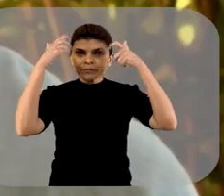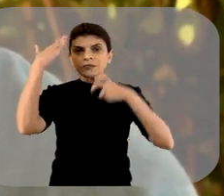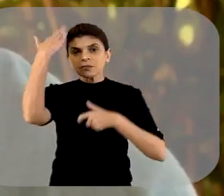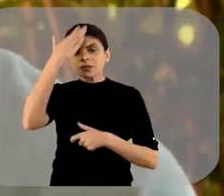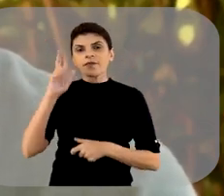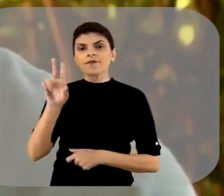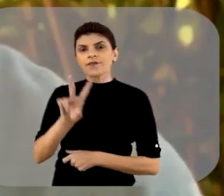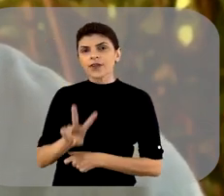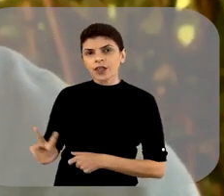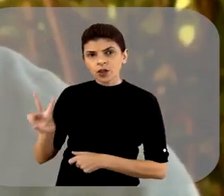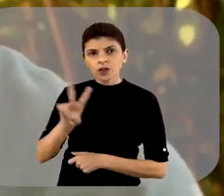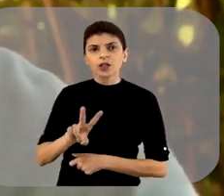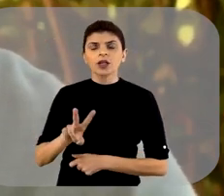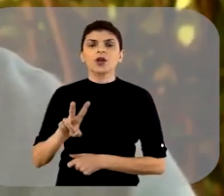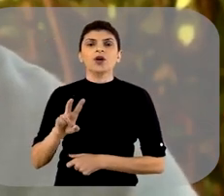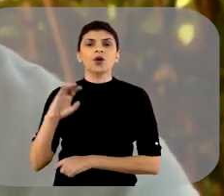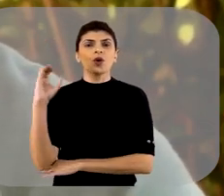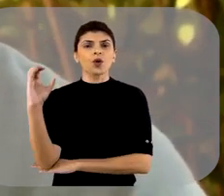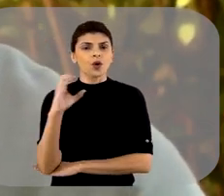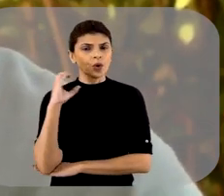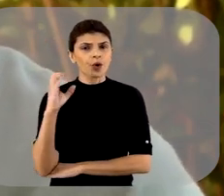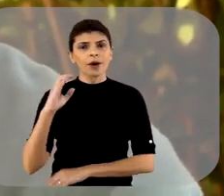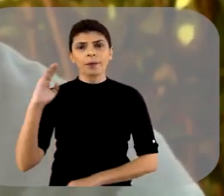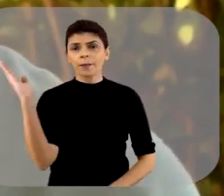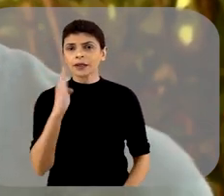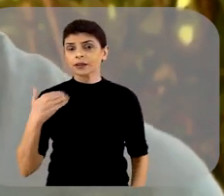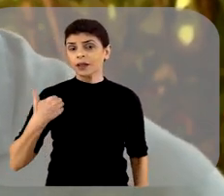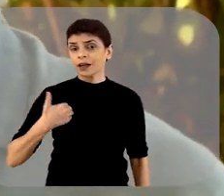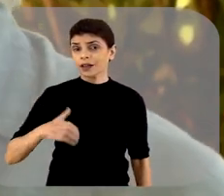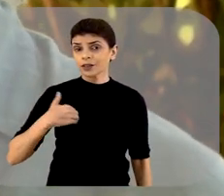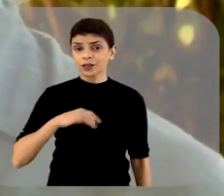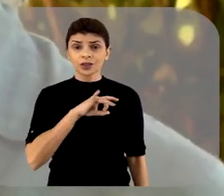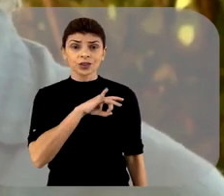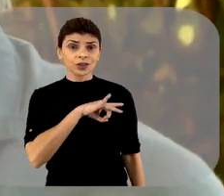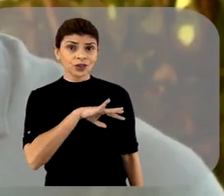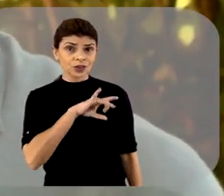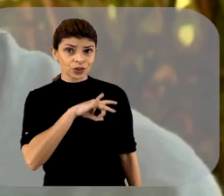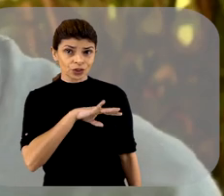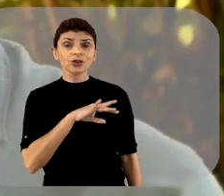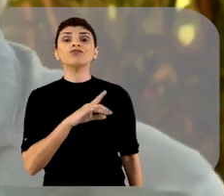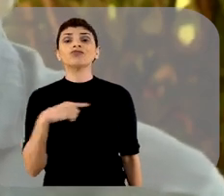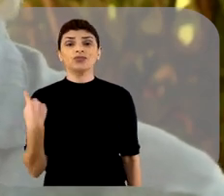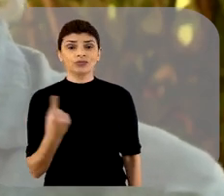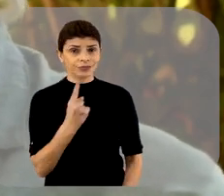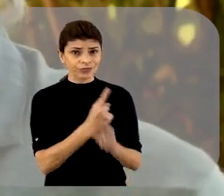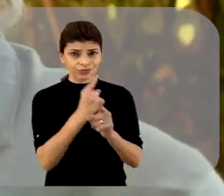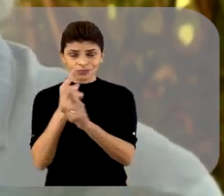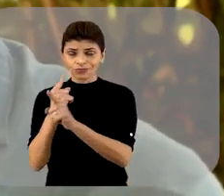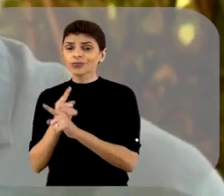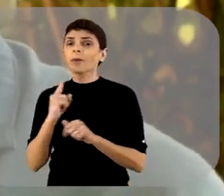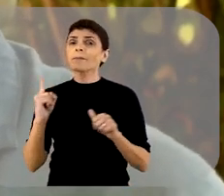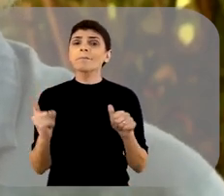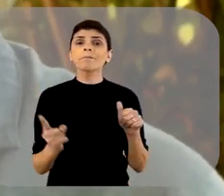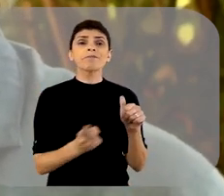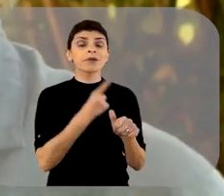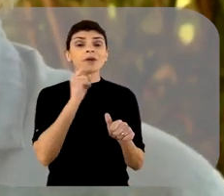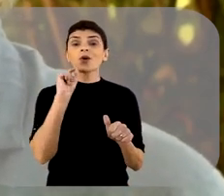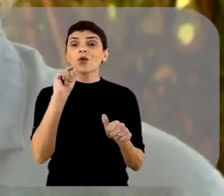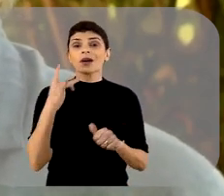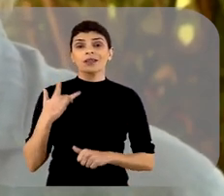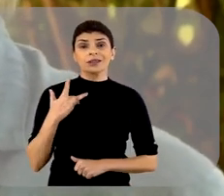Venezuela, Colômbia, Brasil, Argentina, Chile, que encontramos em todos, que primeiro